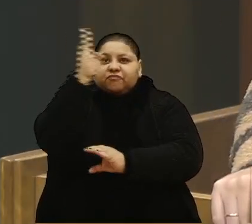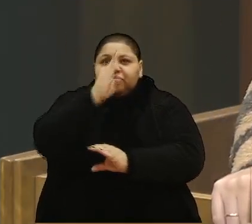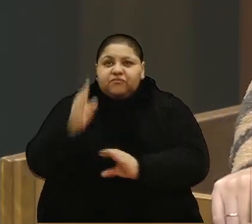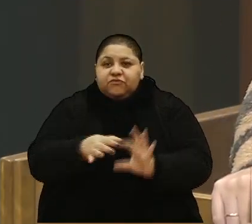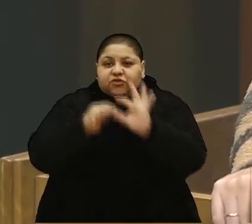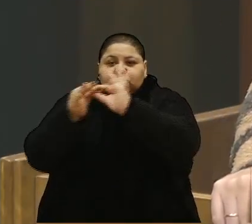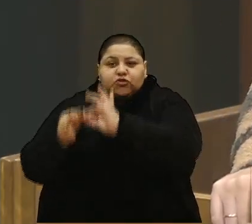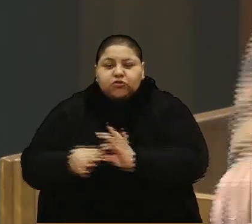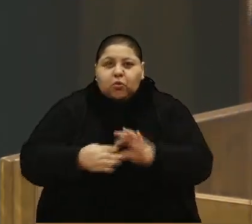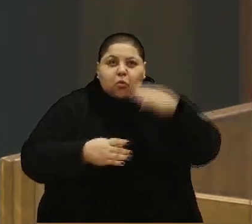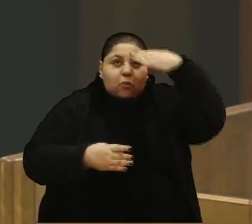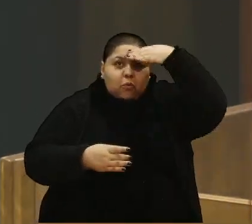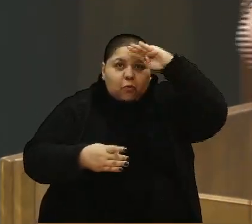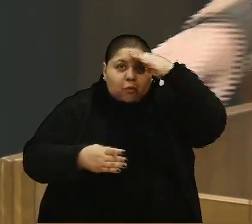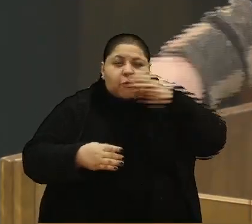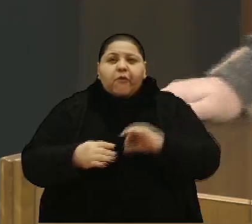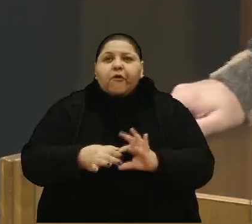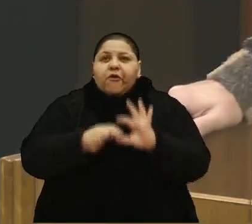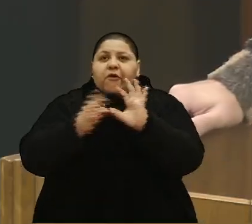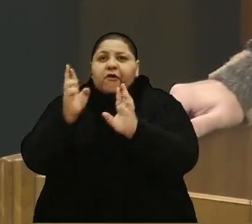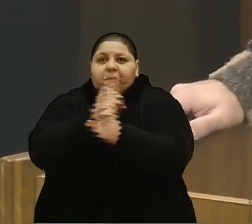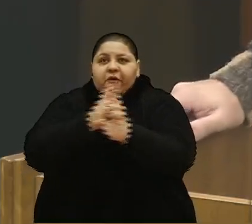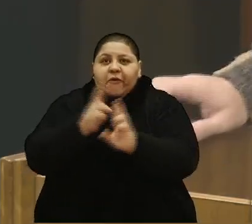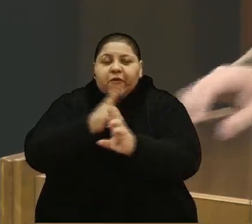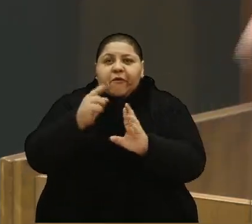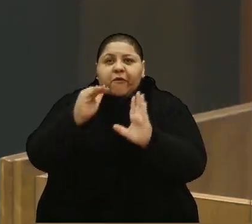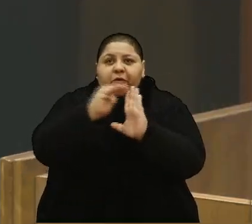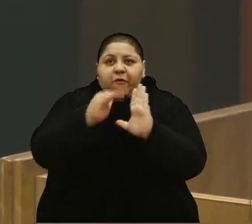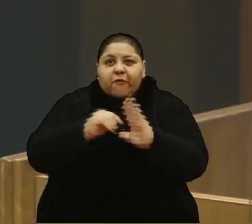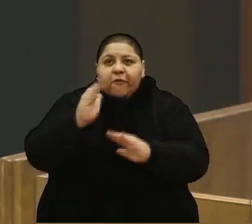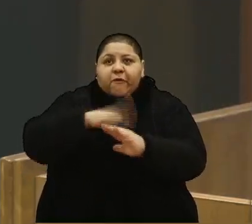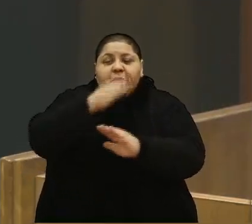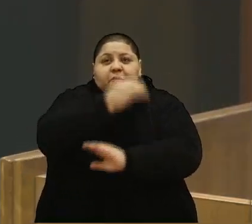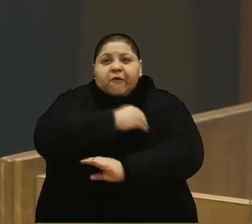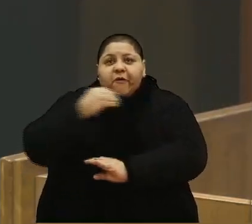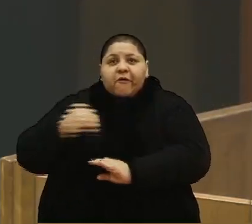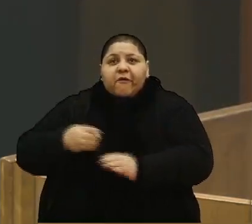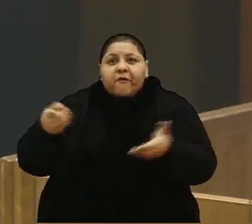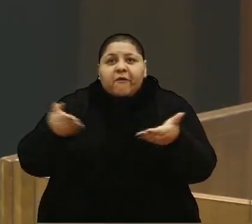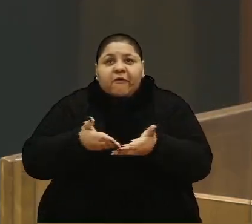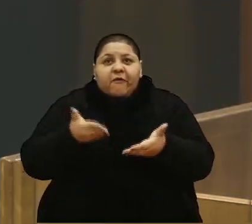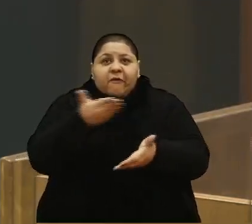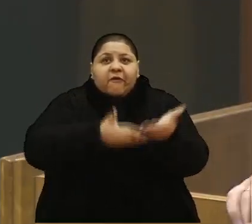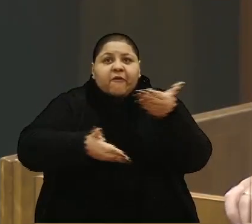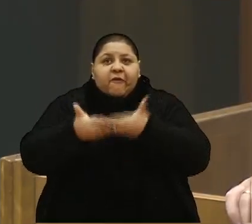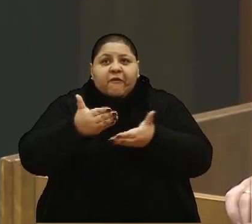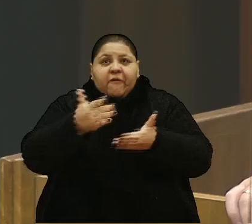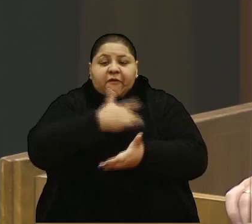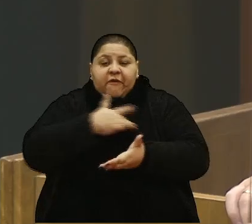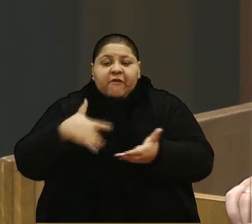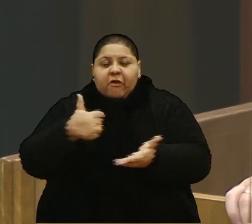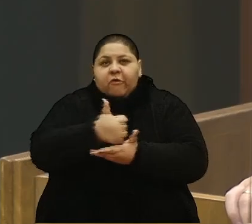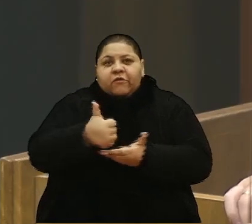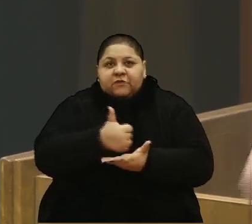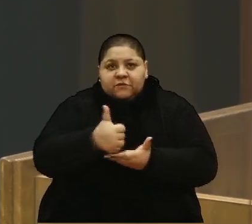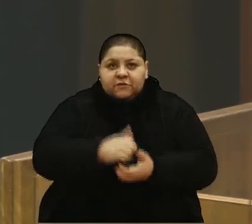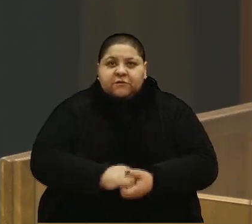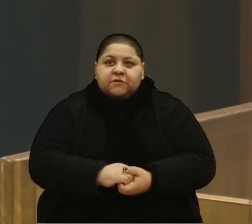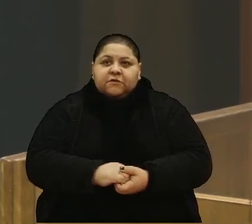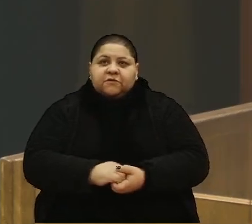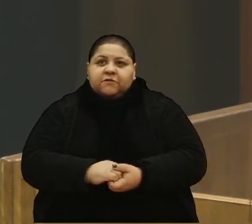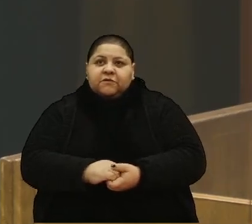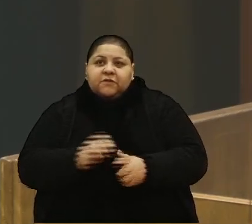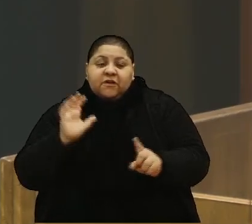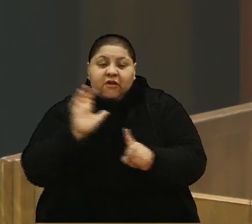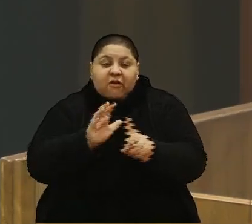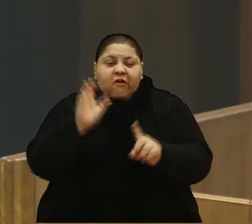Cuba. A relação do programa Mais Médicos é uma relação de atendimento e saúde básica. Atacar o